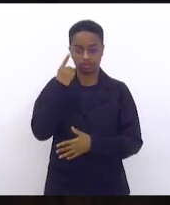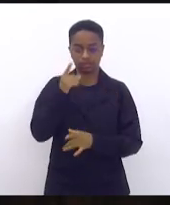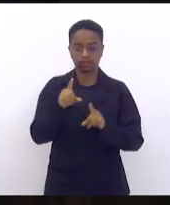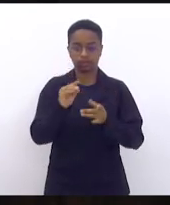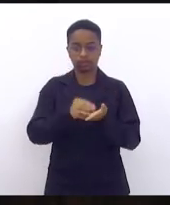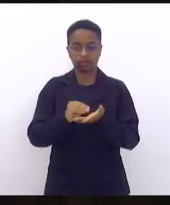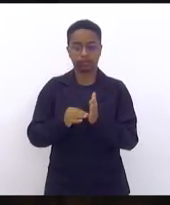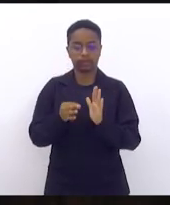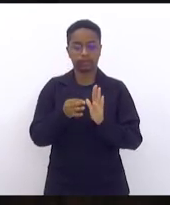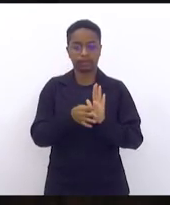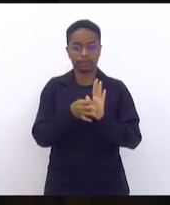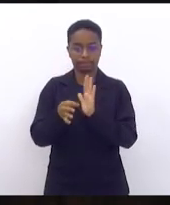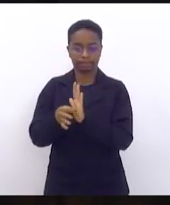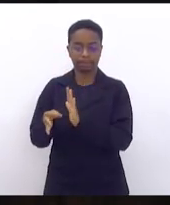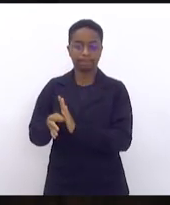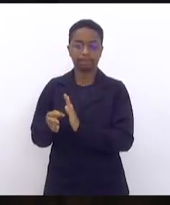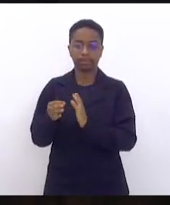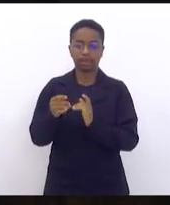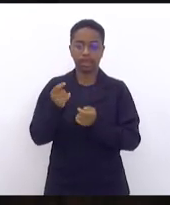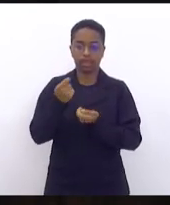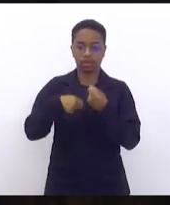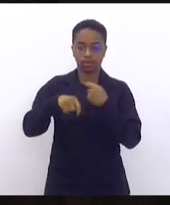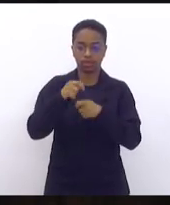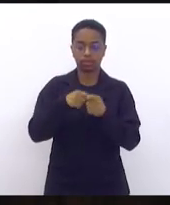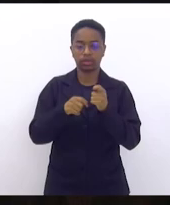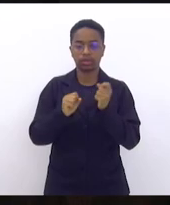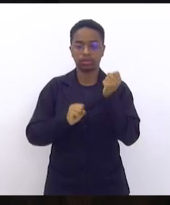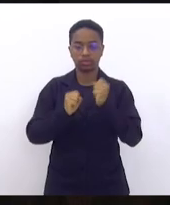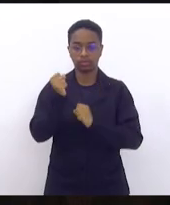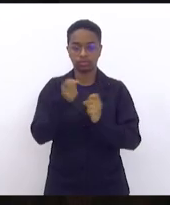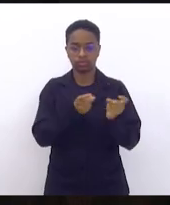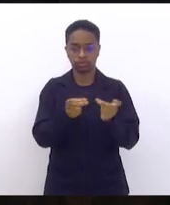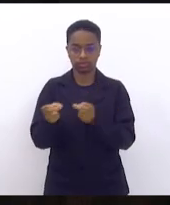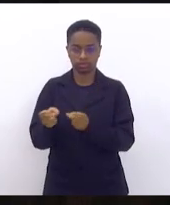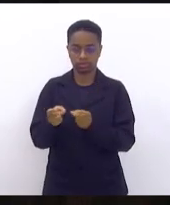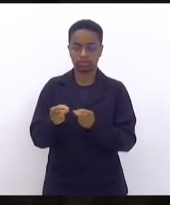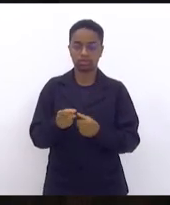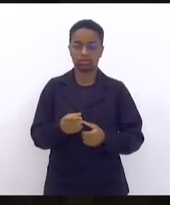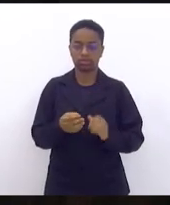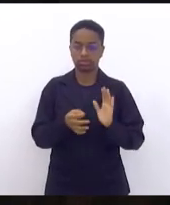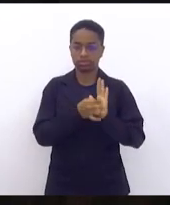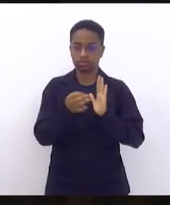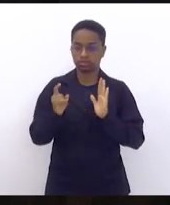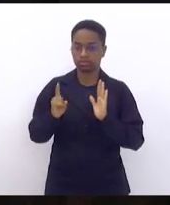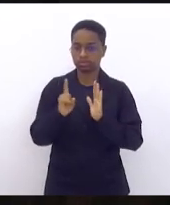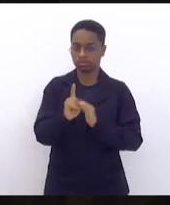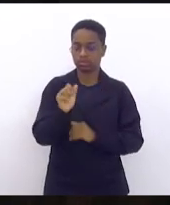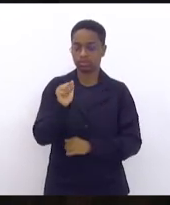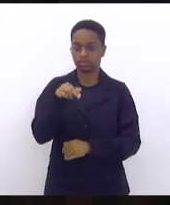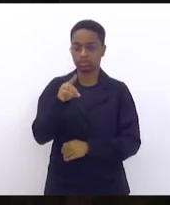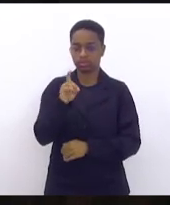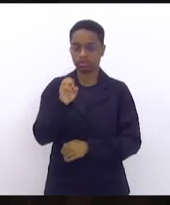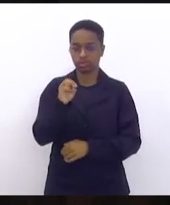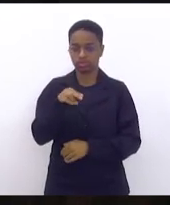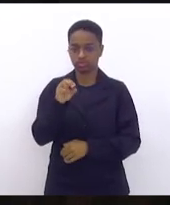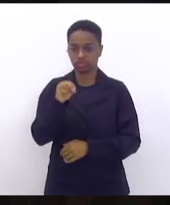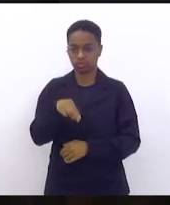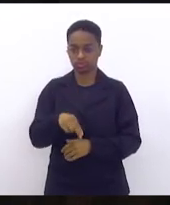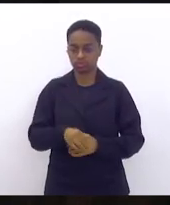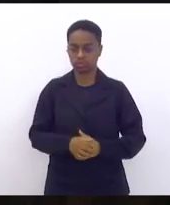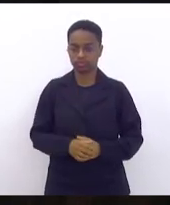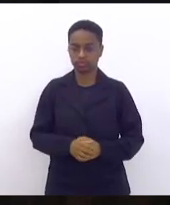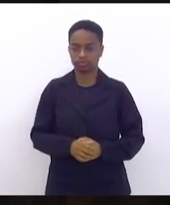parecer das Comissões de Economia, Indústria e Comércio. Para emitir parecer pela Comissão, deputado Anderson Moraes.